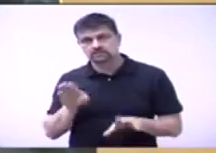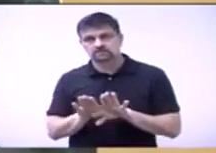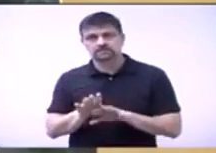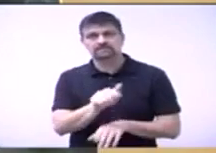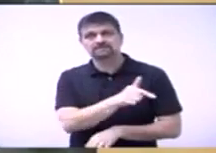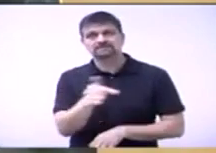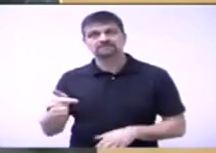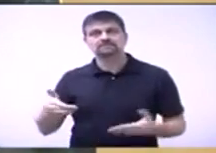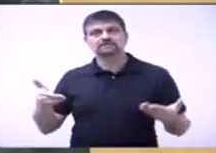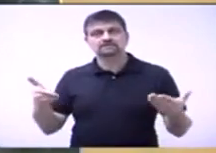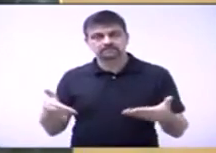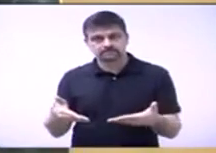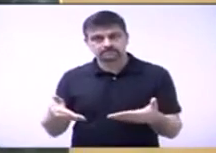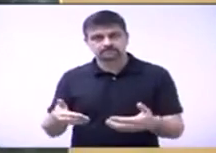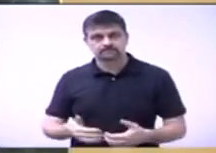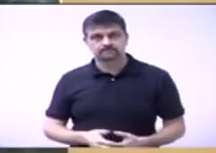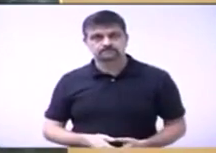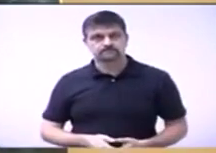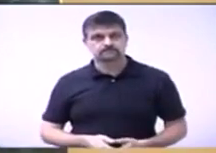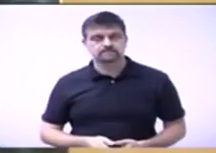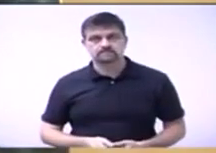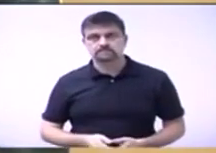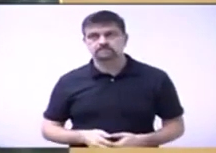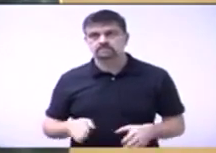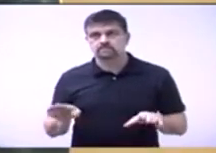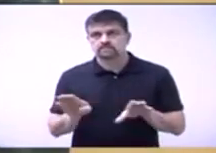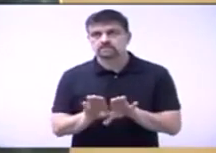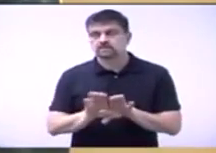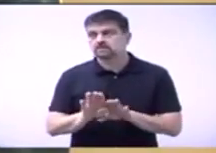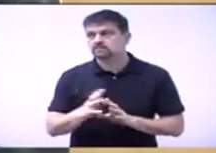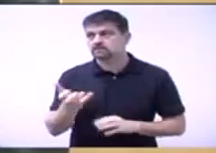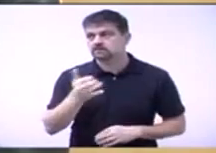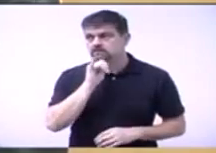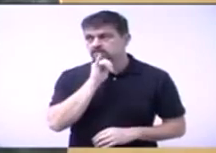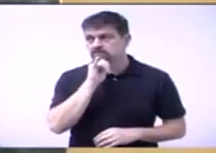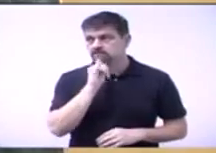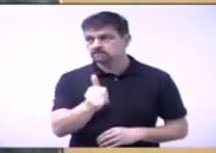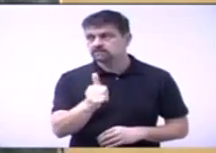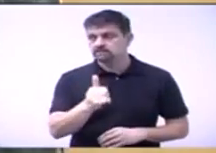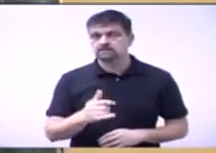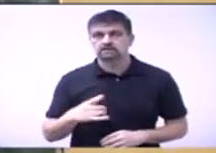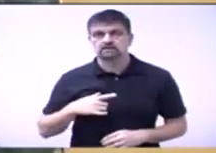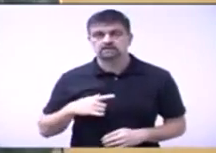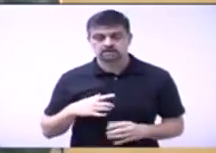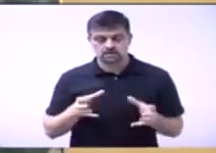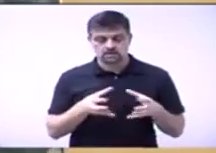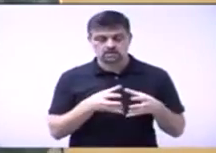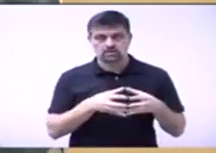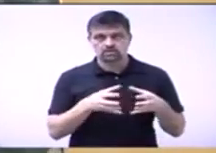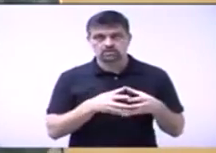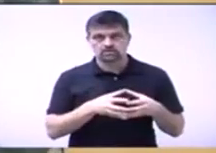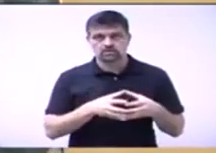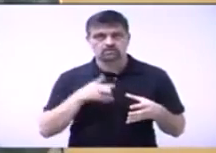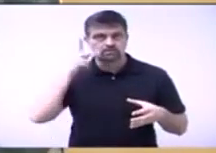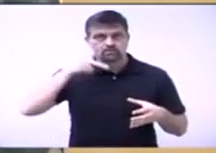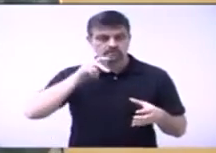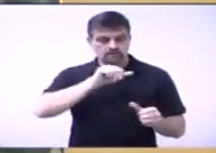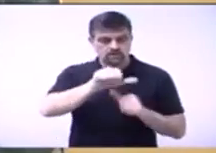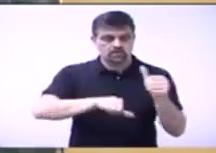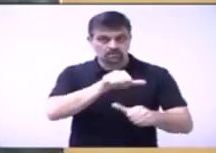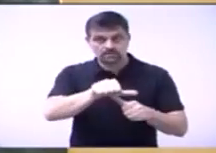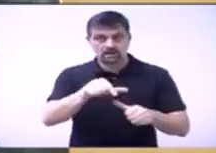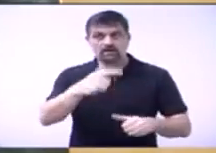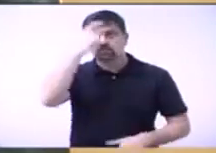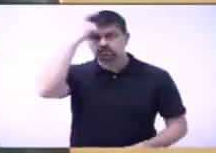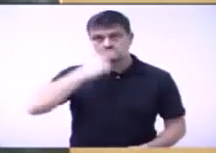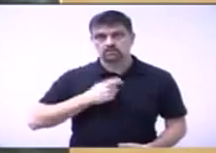passou. E também, presidente, dizer, vários declararam a mudança de partido, dizer que eu continuo no meu partido,